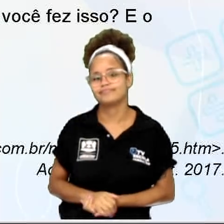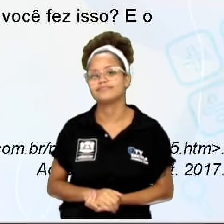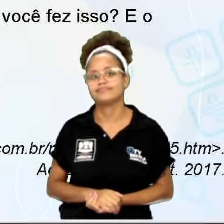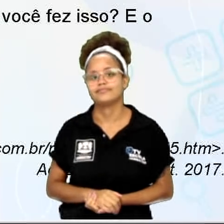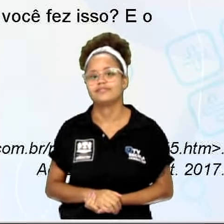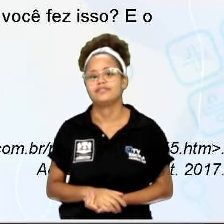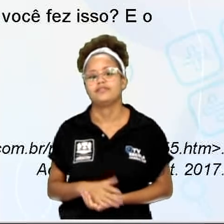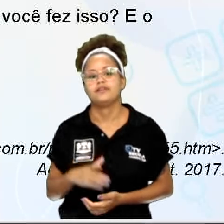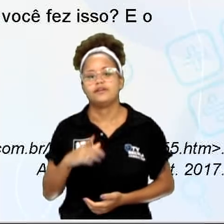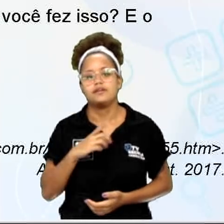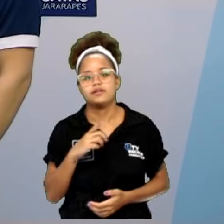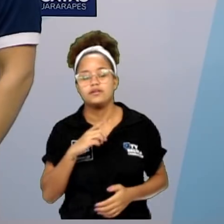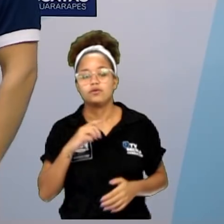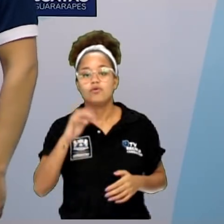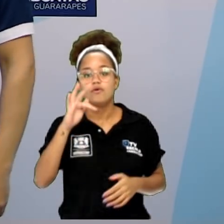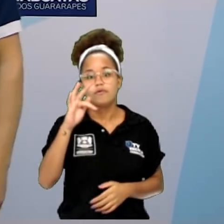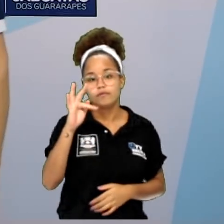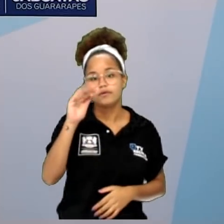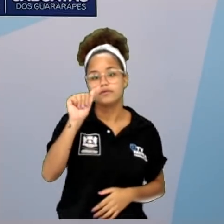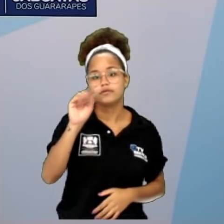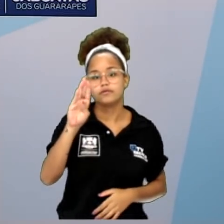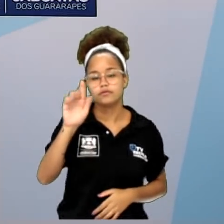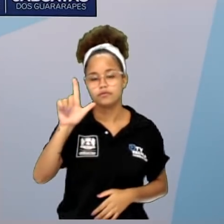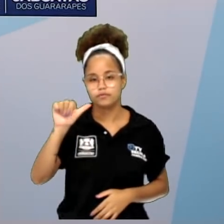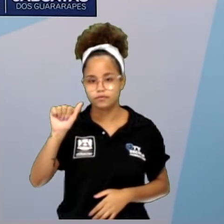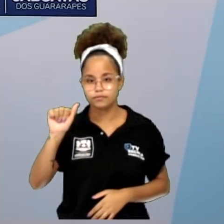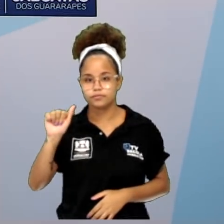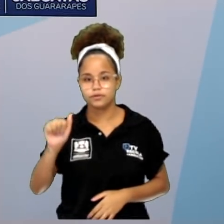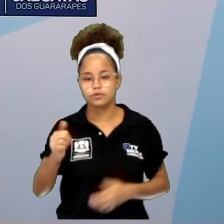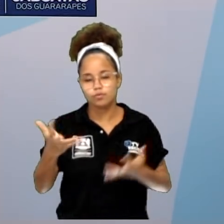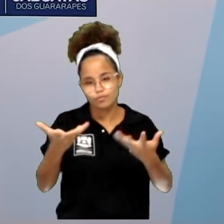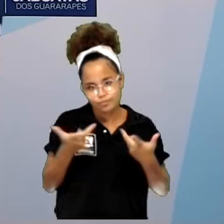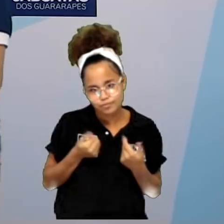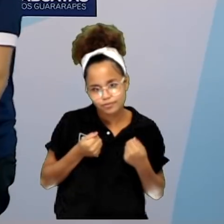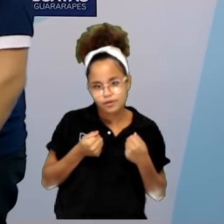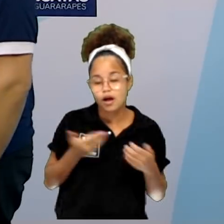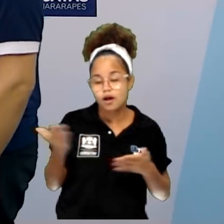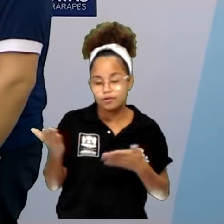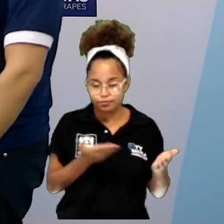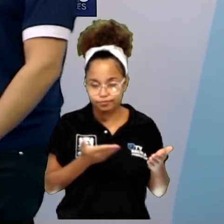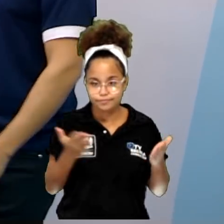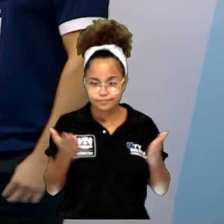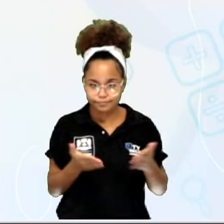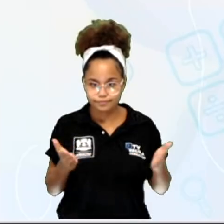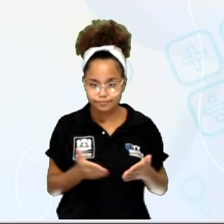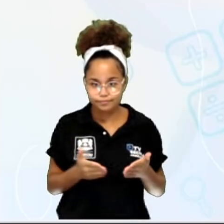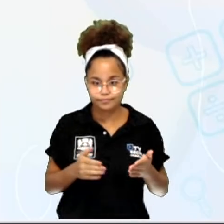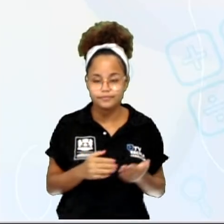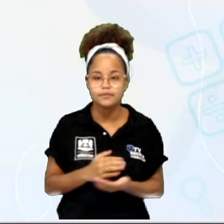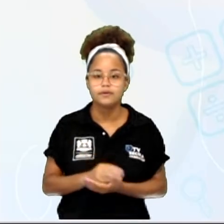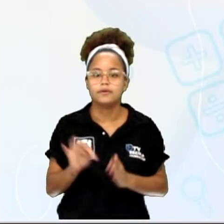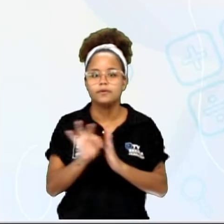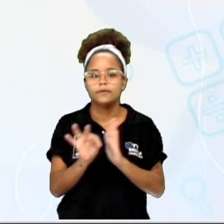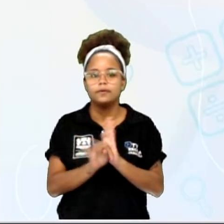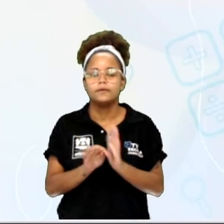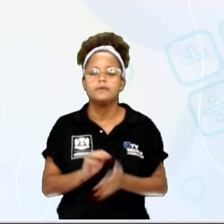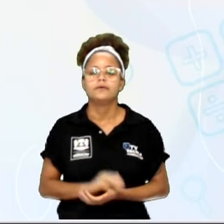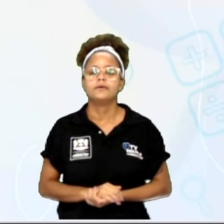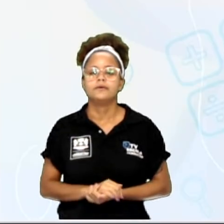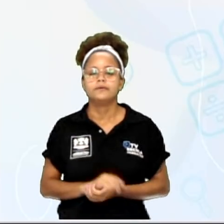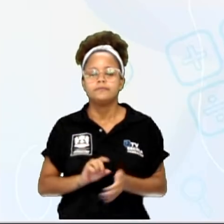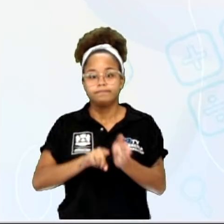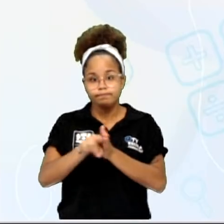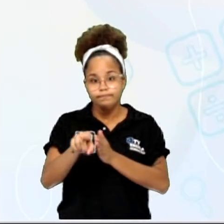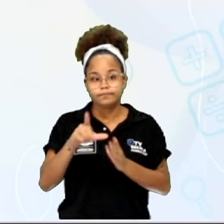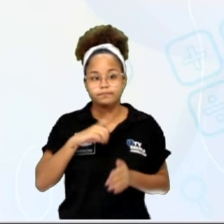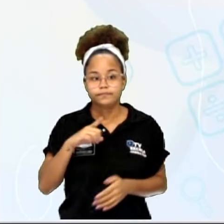aí na obra Fábulas Fabulosas, do M. Fernandes. Vamos seguir aí para a questão. Leiam os seguintes trechos do segundo